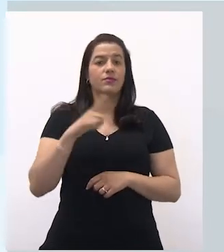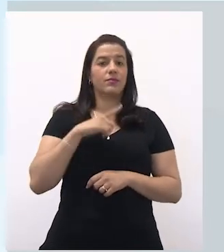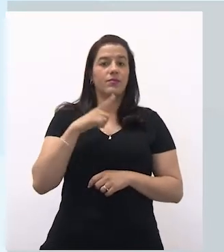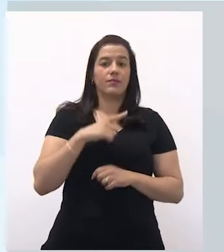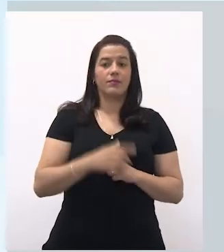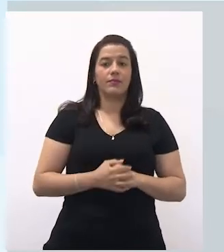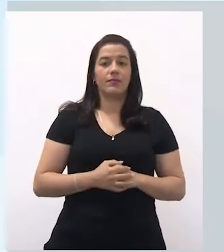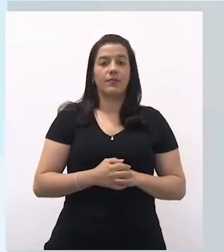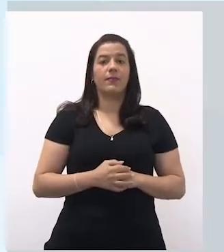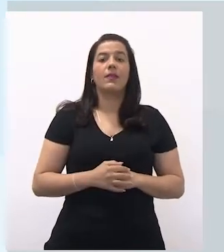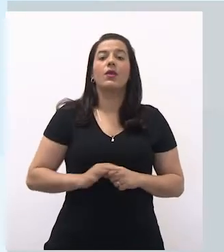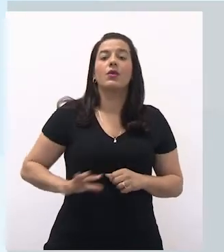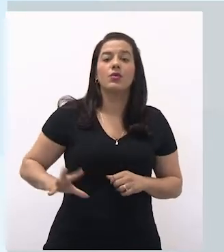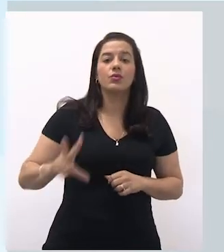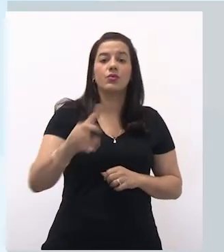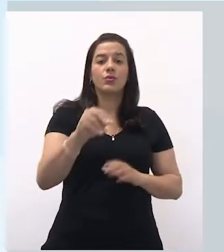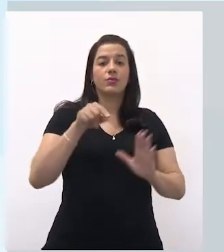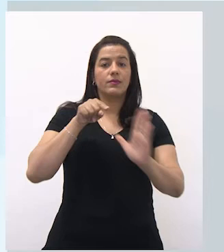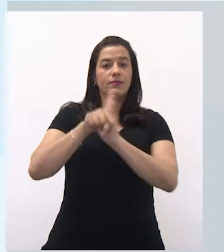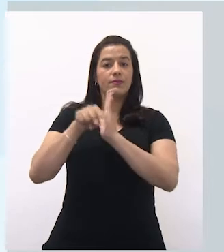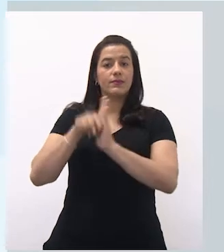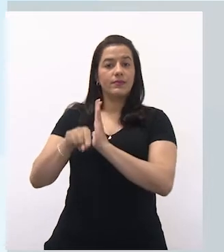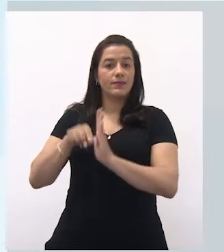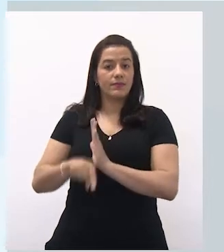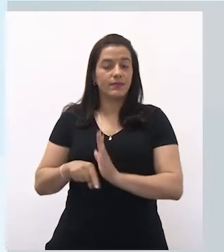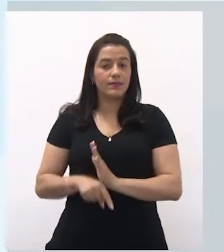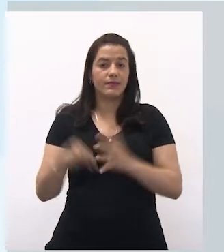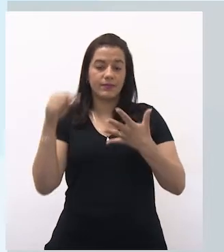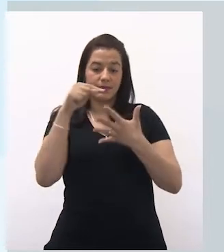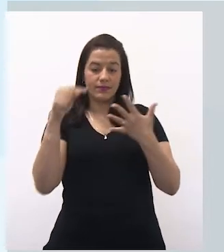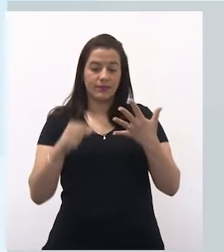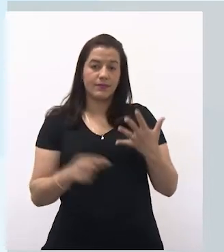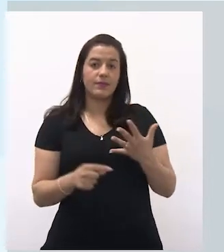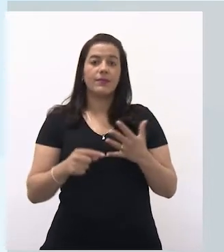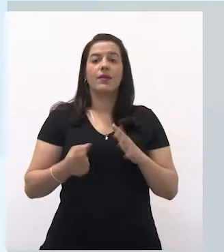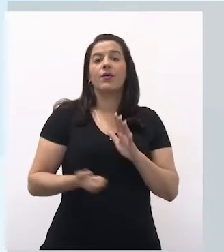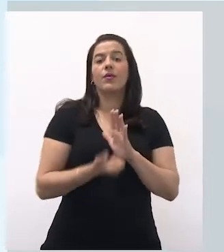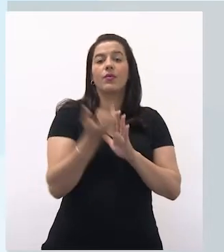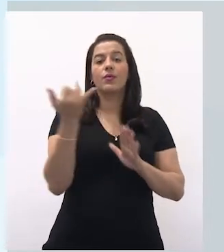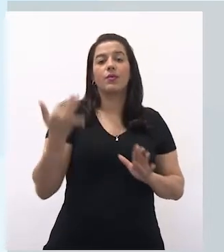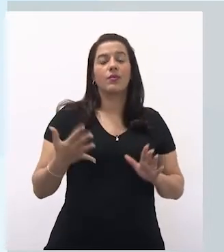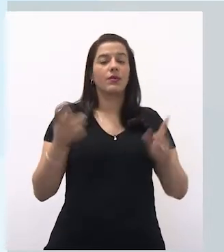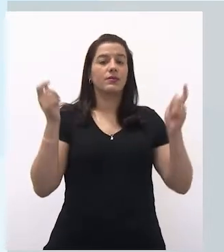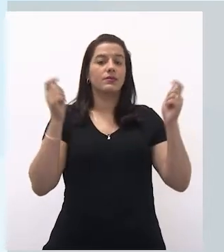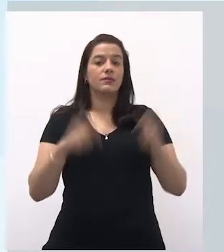todas as questões que estavam ali, dos itens que estavam ali, quais foram